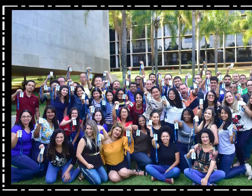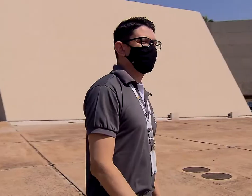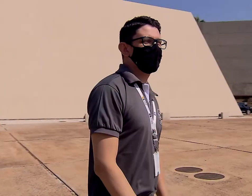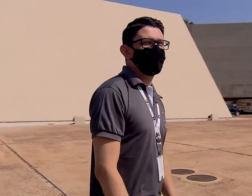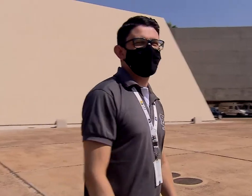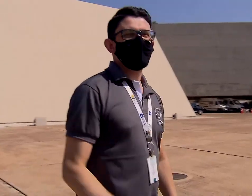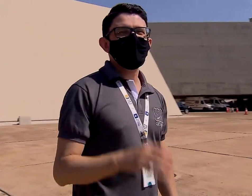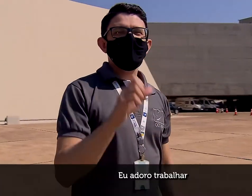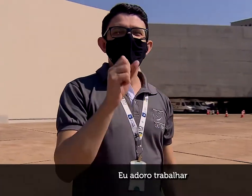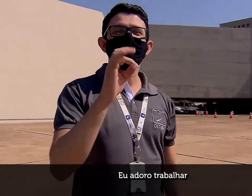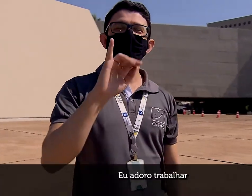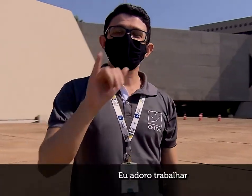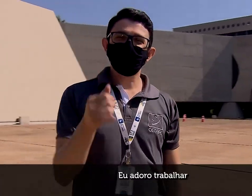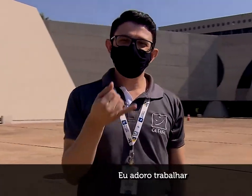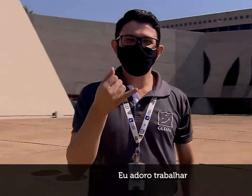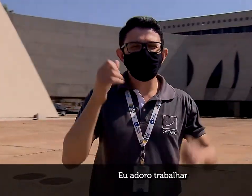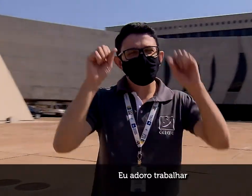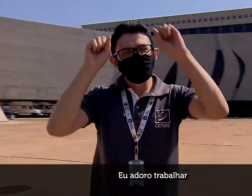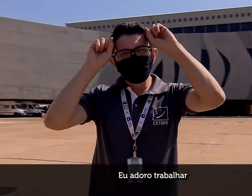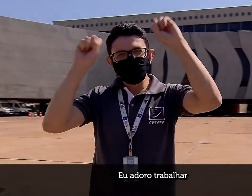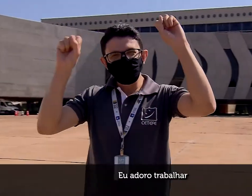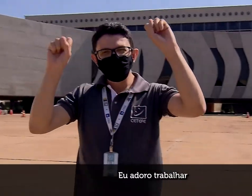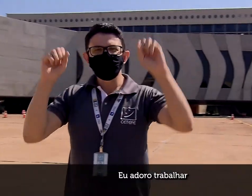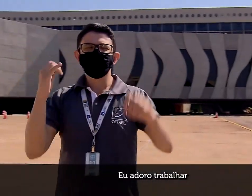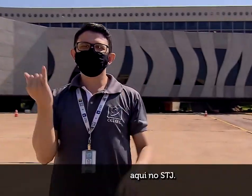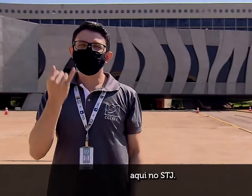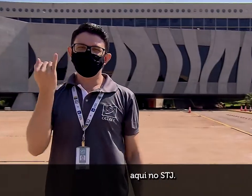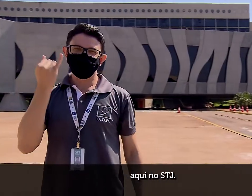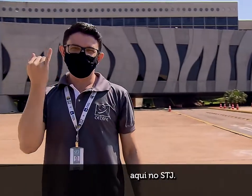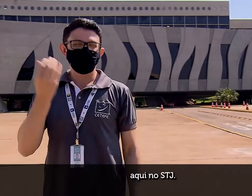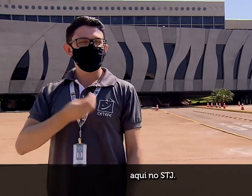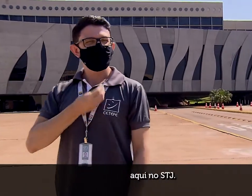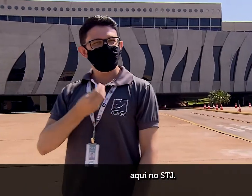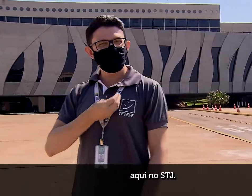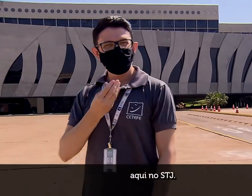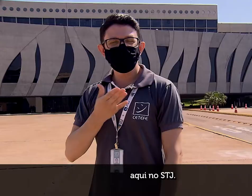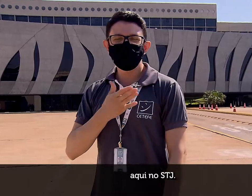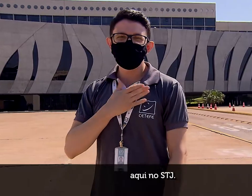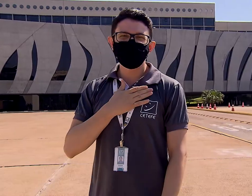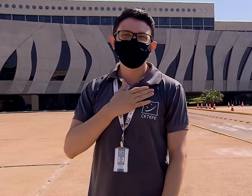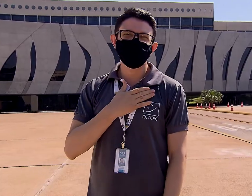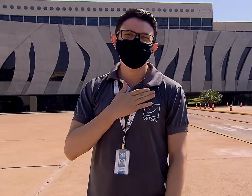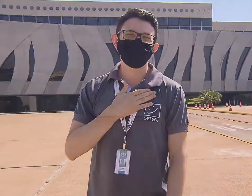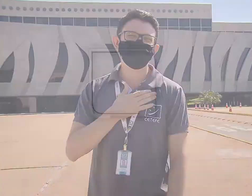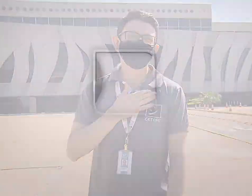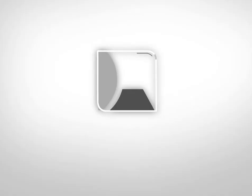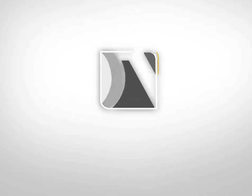Eu adoro trabalhar aqui no STJ.